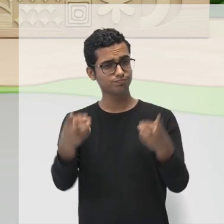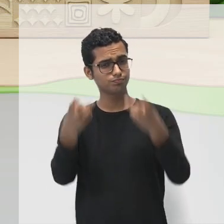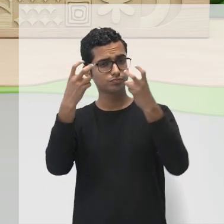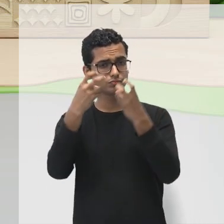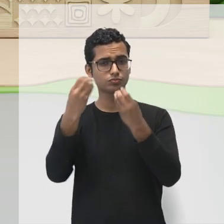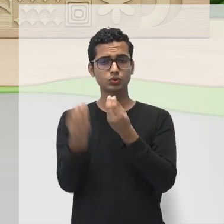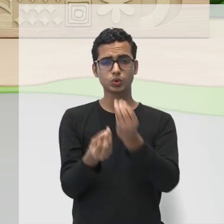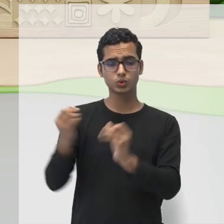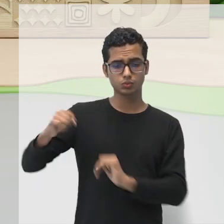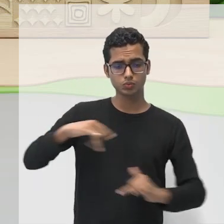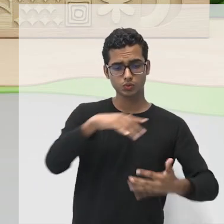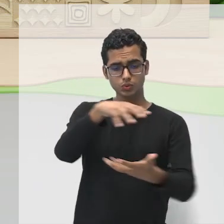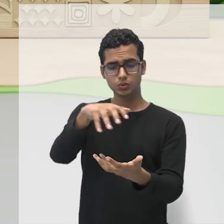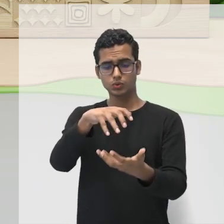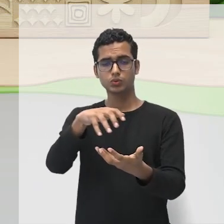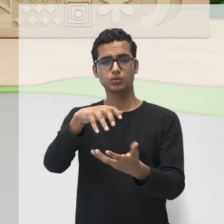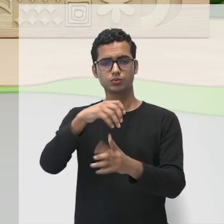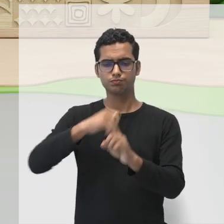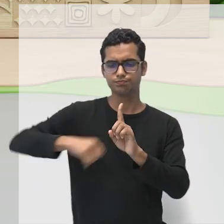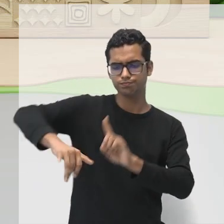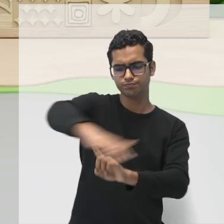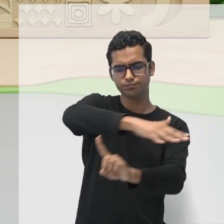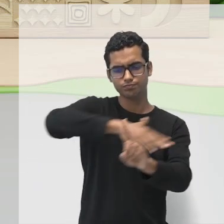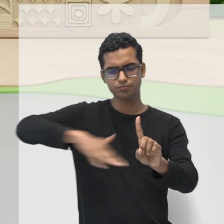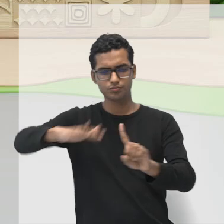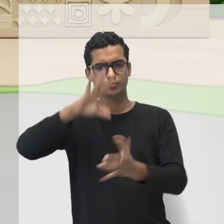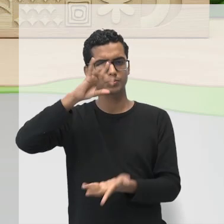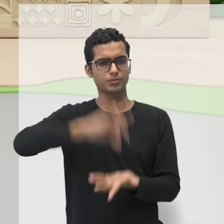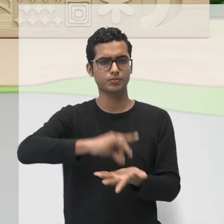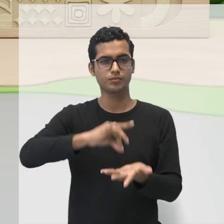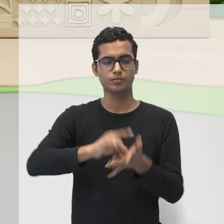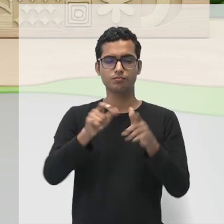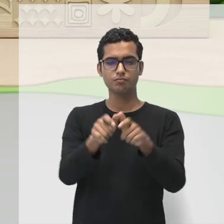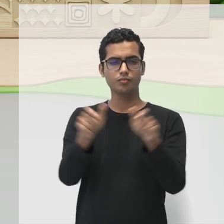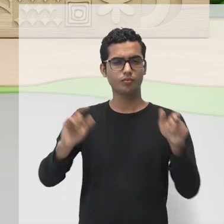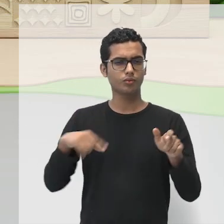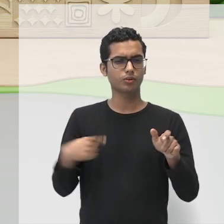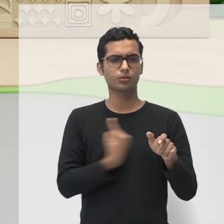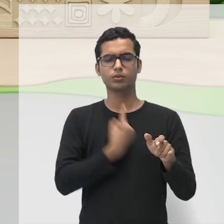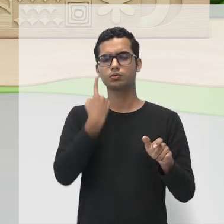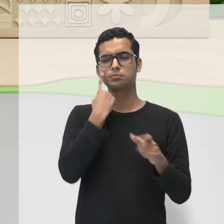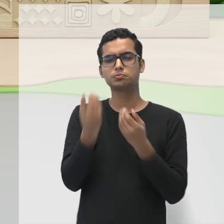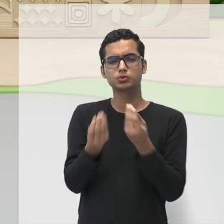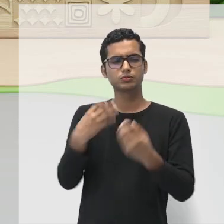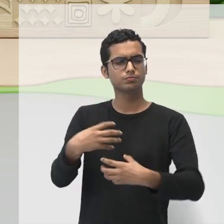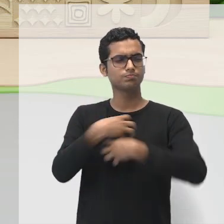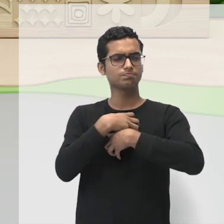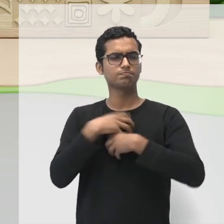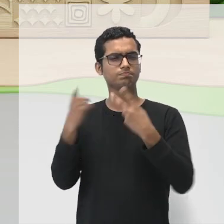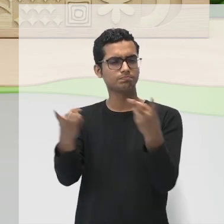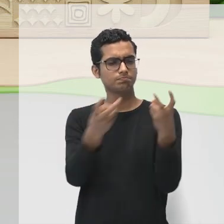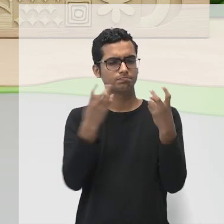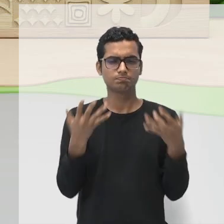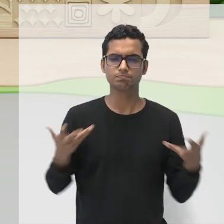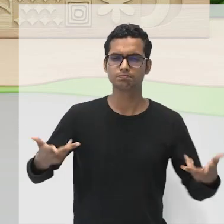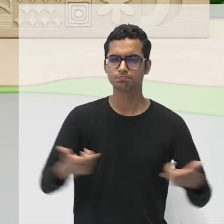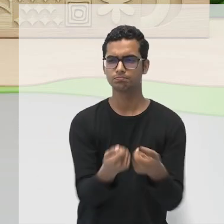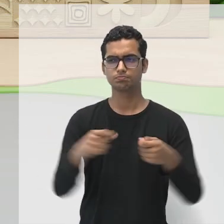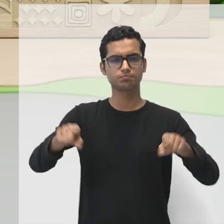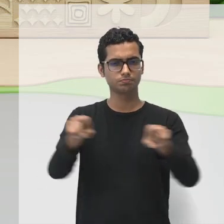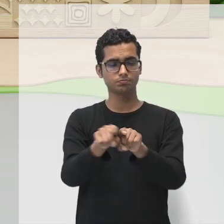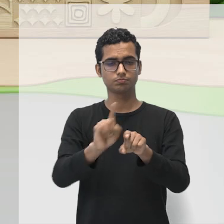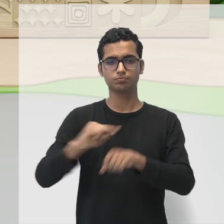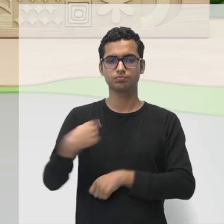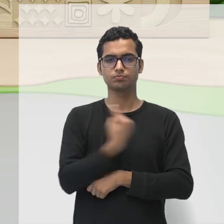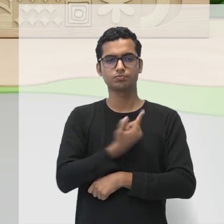o mundo à nossa volta, né? Muitos dizem que é um dos nossos sentidos mais preciosos, porque